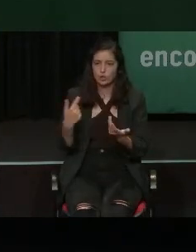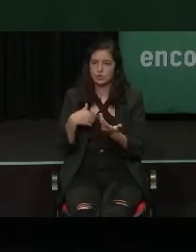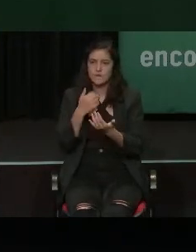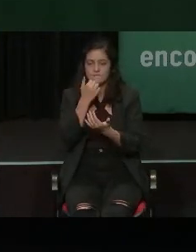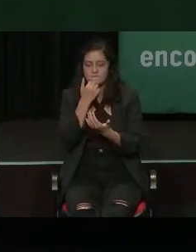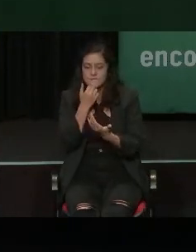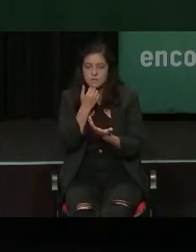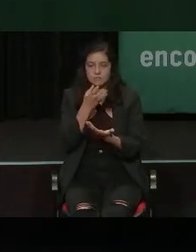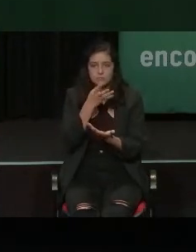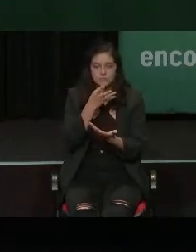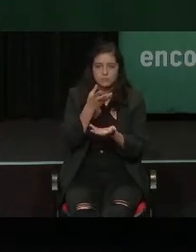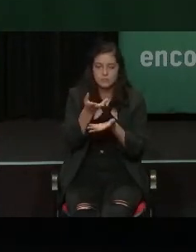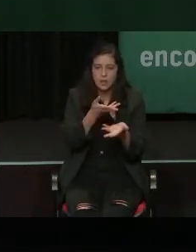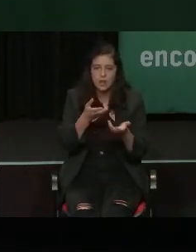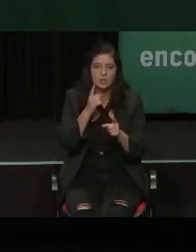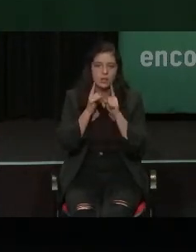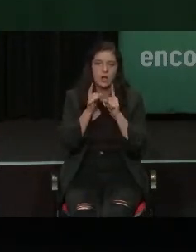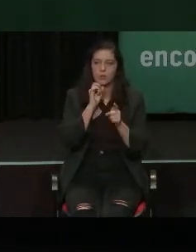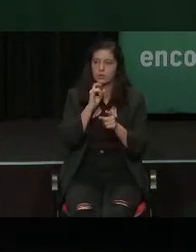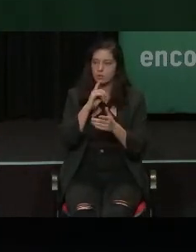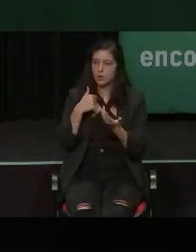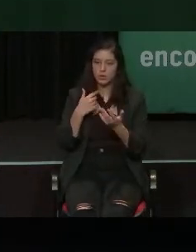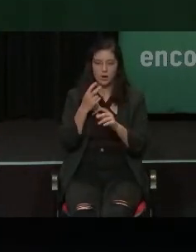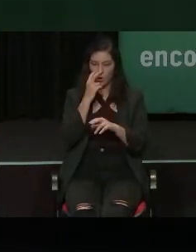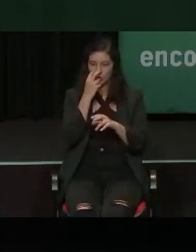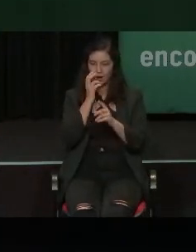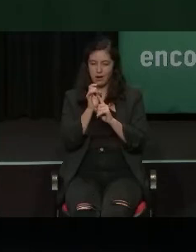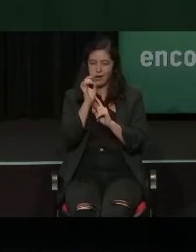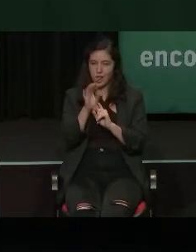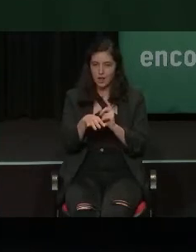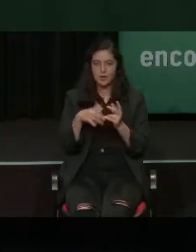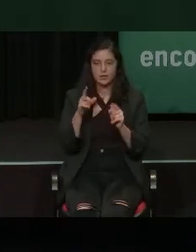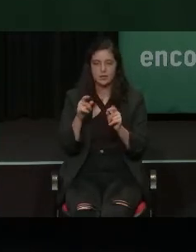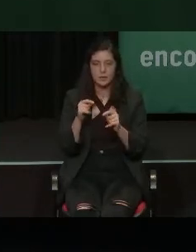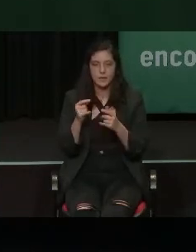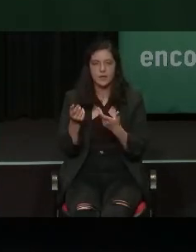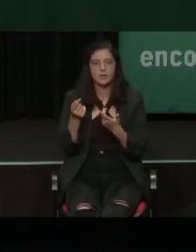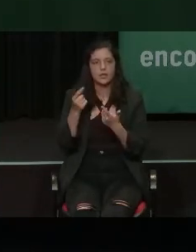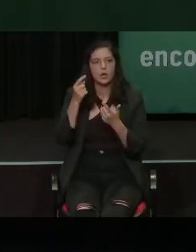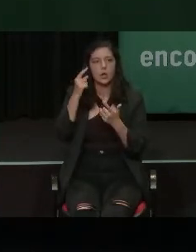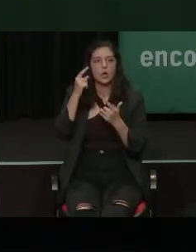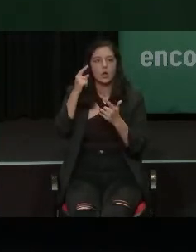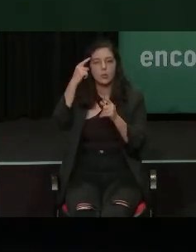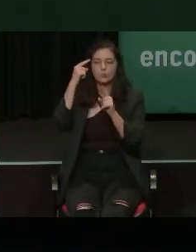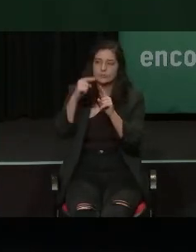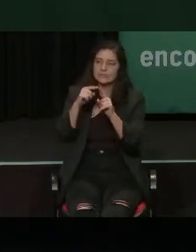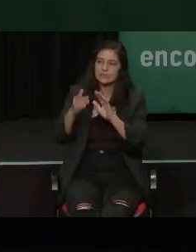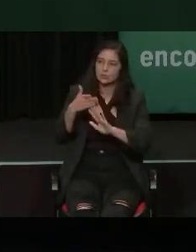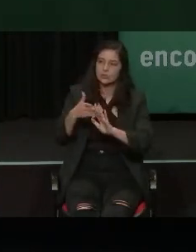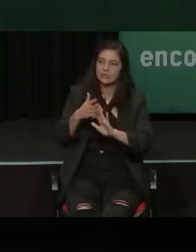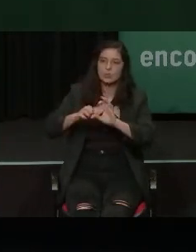nos possibilitaram o diálogo, que nos aguçaram a curiosidade, mas principalmente o sentido de urgência de